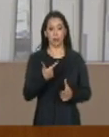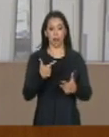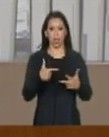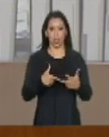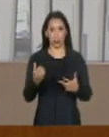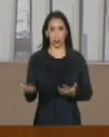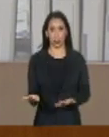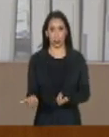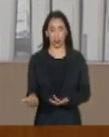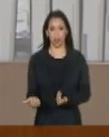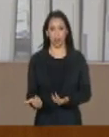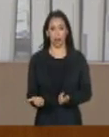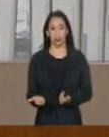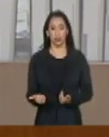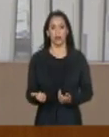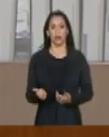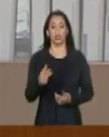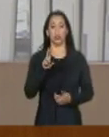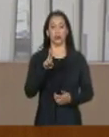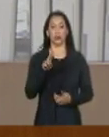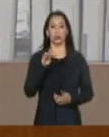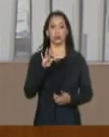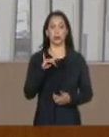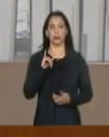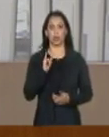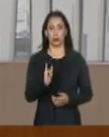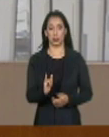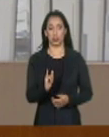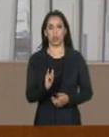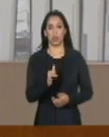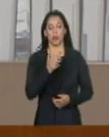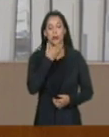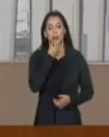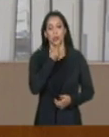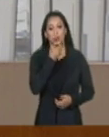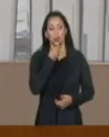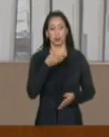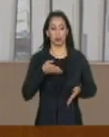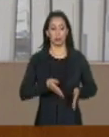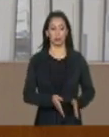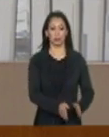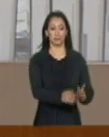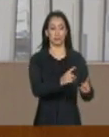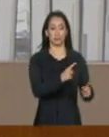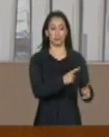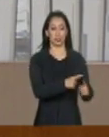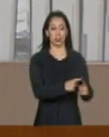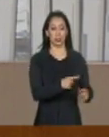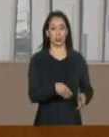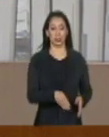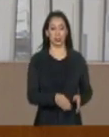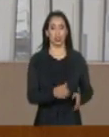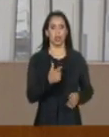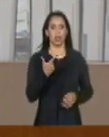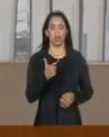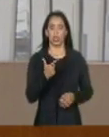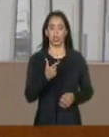Vi minhas filhas sofrerem muito, conta Lucas, que enterrou fulana, sem a presença da irmã e da